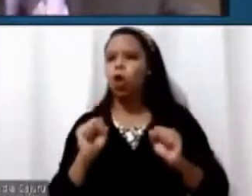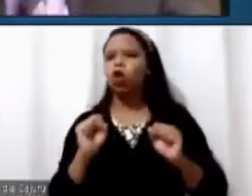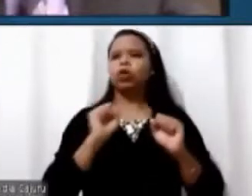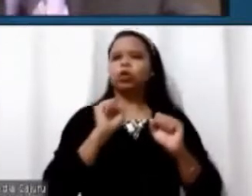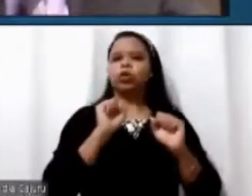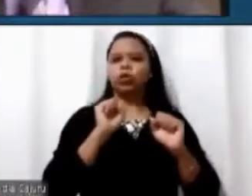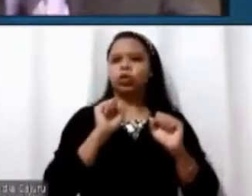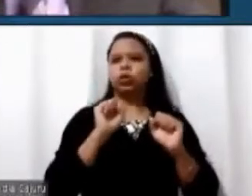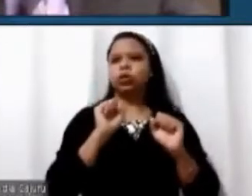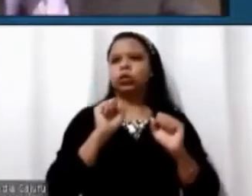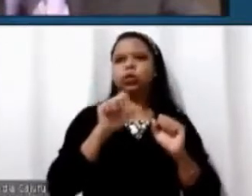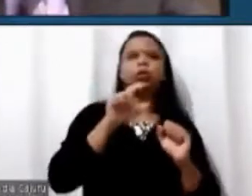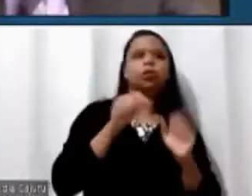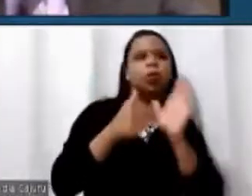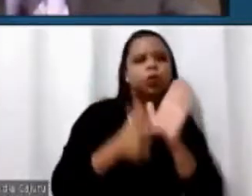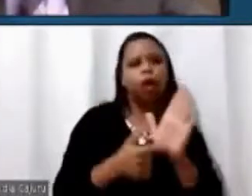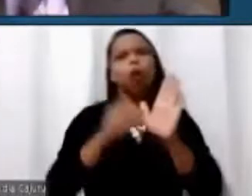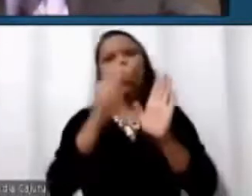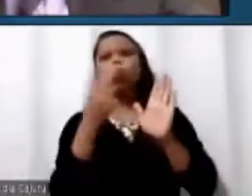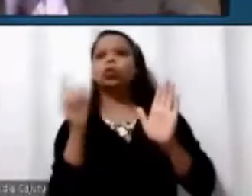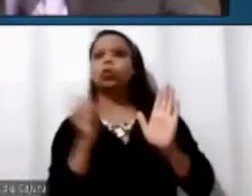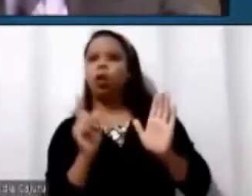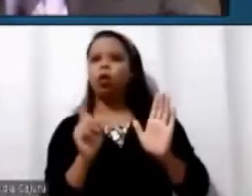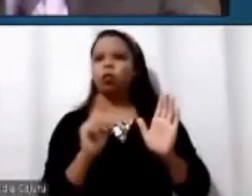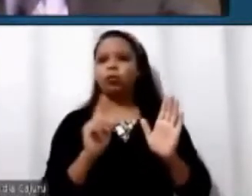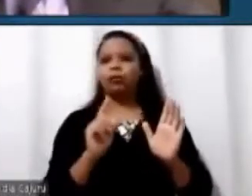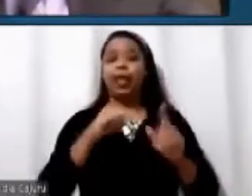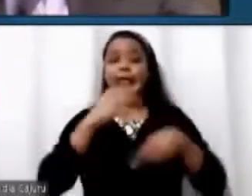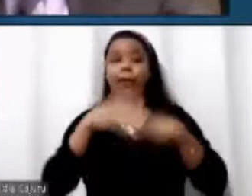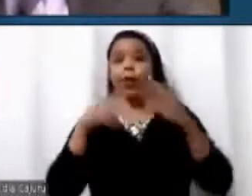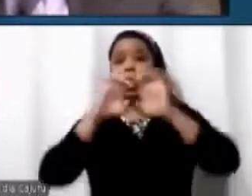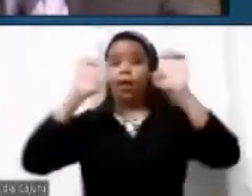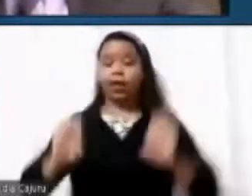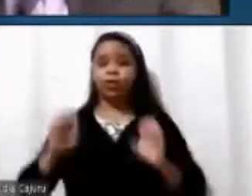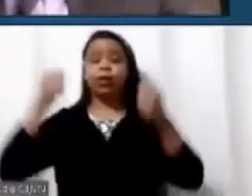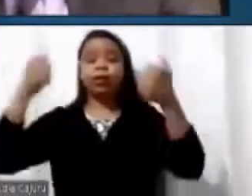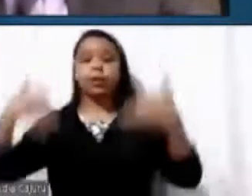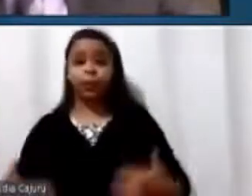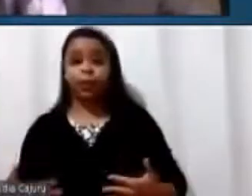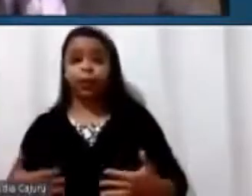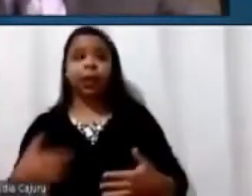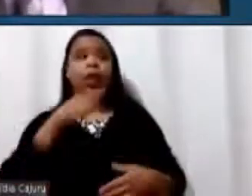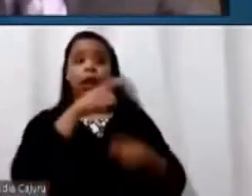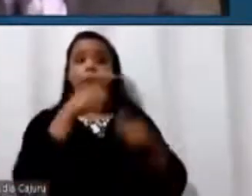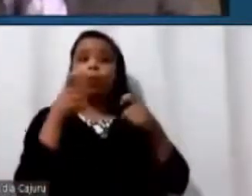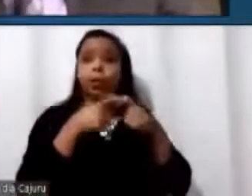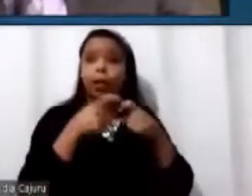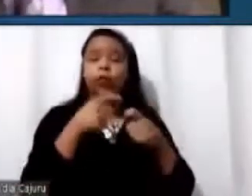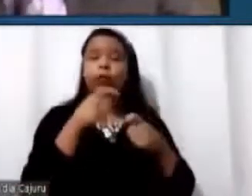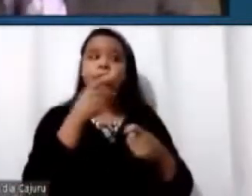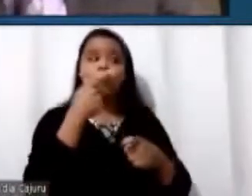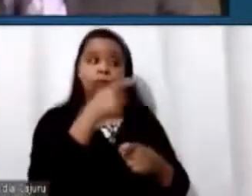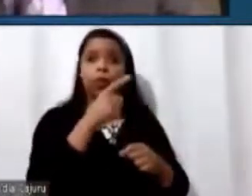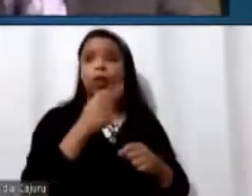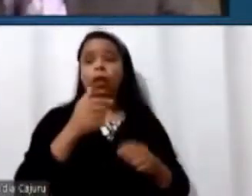não tipifica infração, ou seja, o médico está resguardado eticamente se ele acolher a recusa. Óbvio que nós estamos falando de